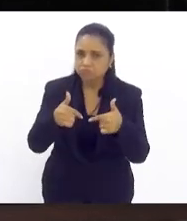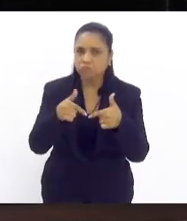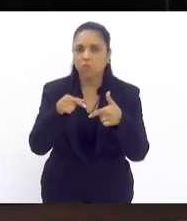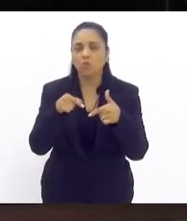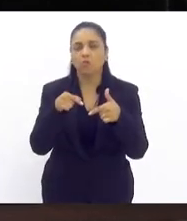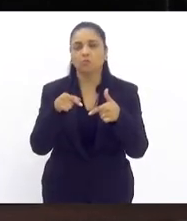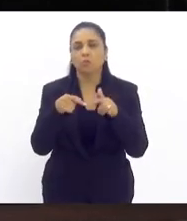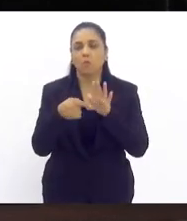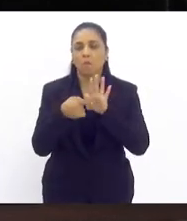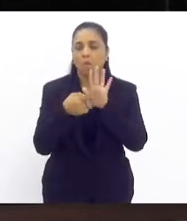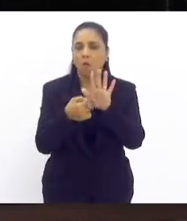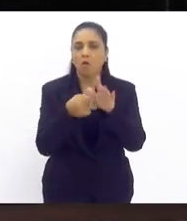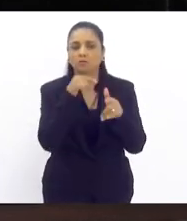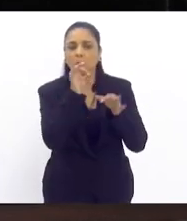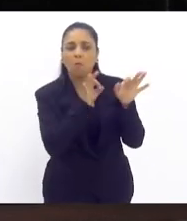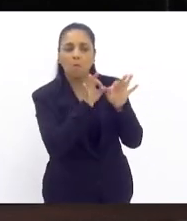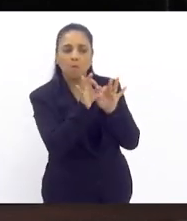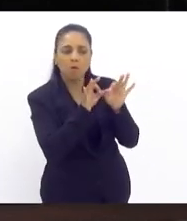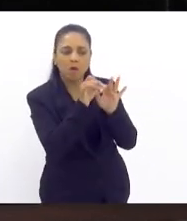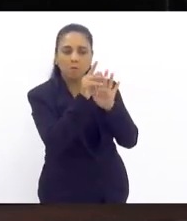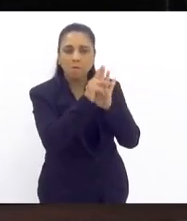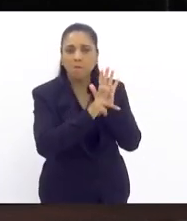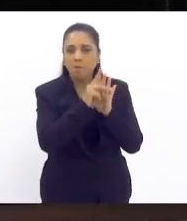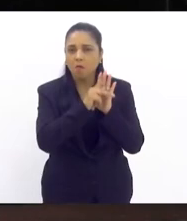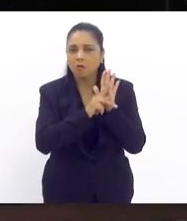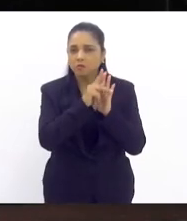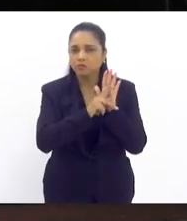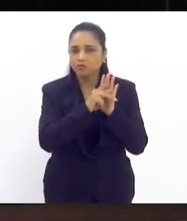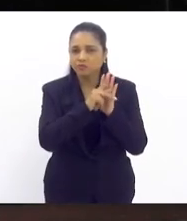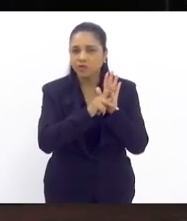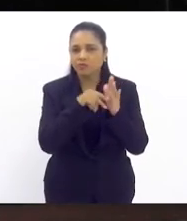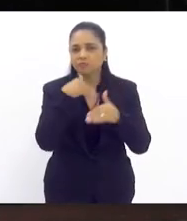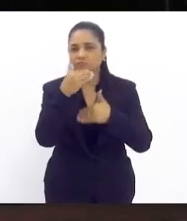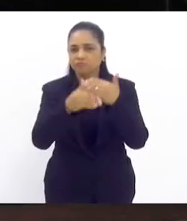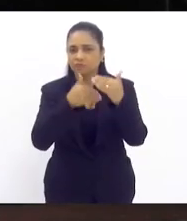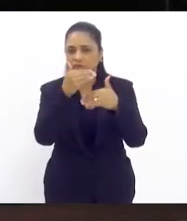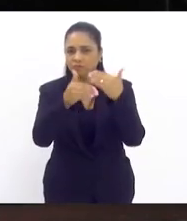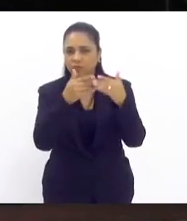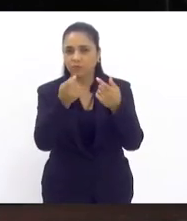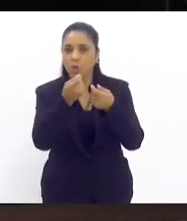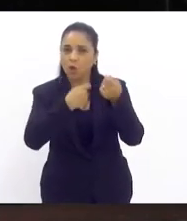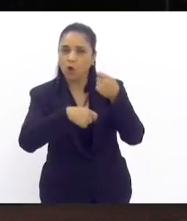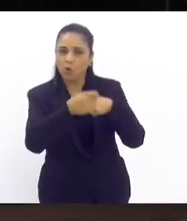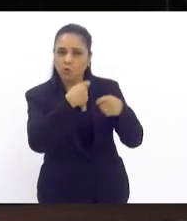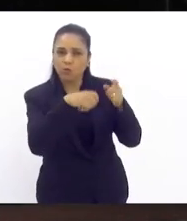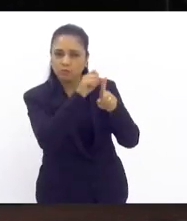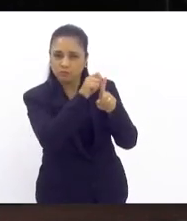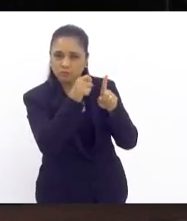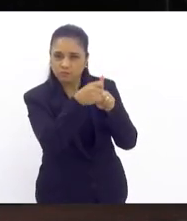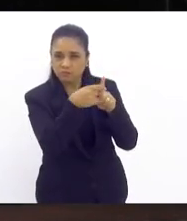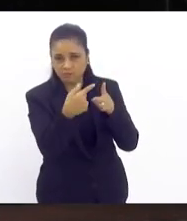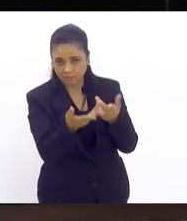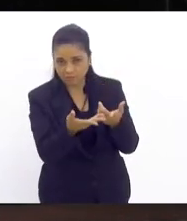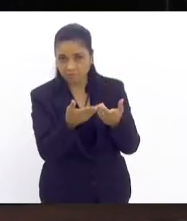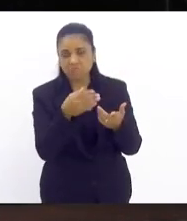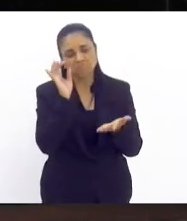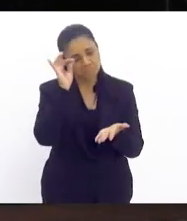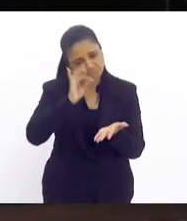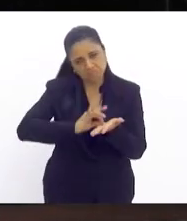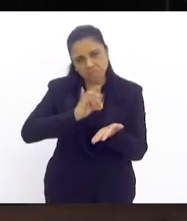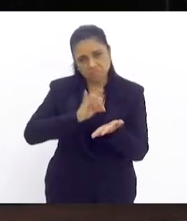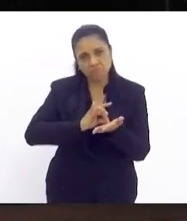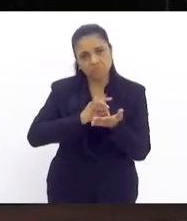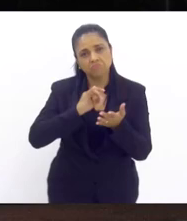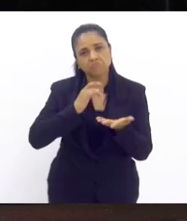do plano, né, dos projetos, do plano de desenvolvimento econômico e social, e que a gente espera verdadeiramente